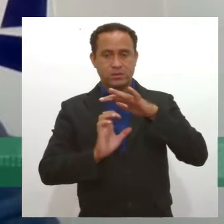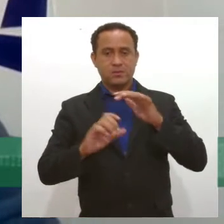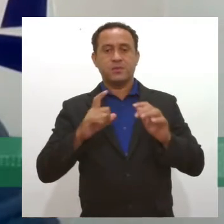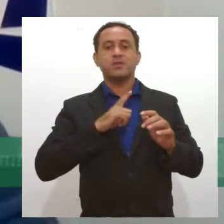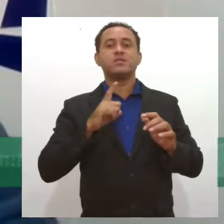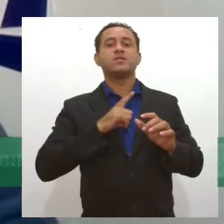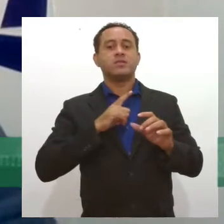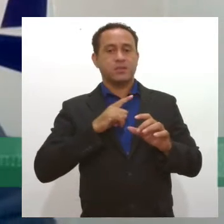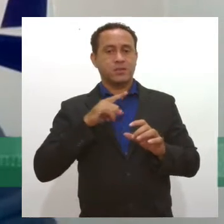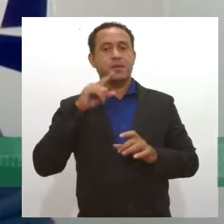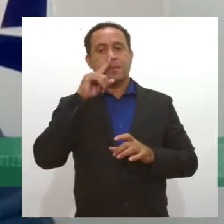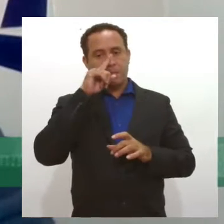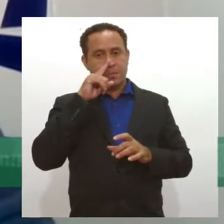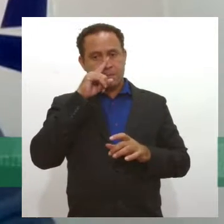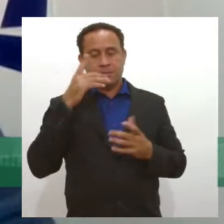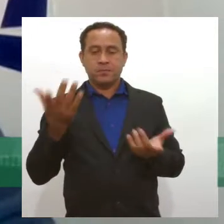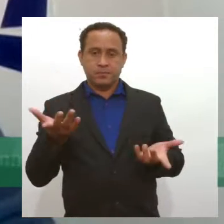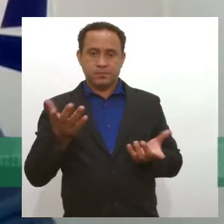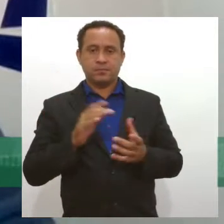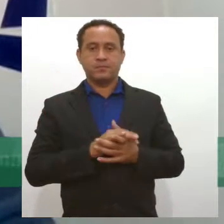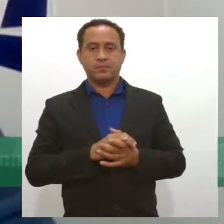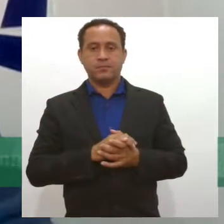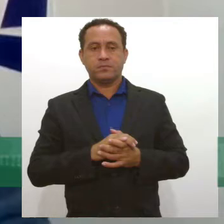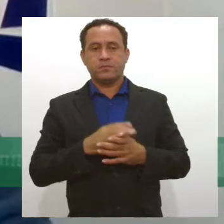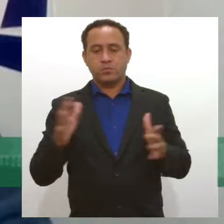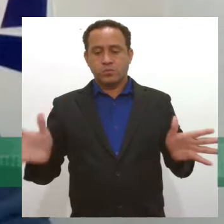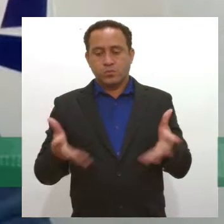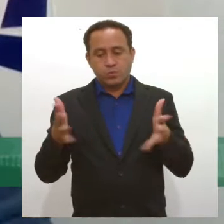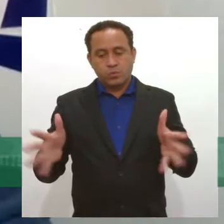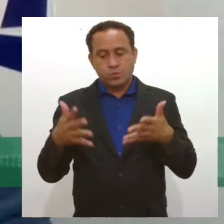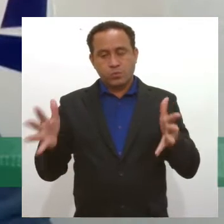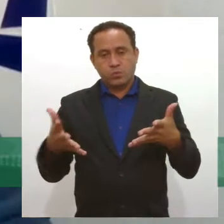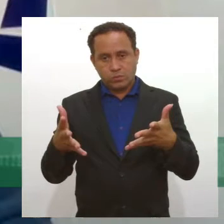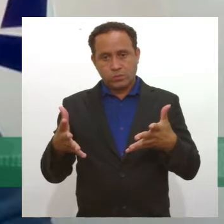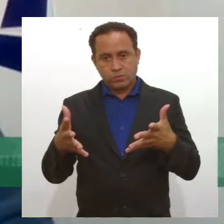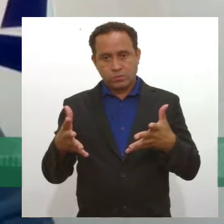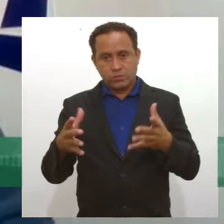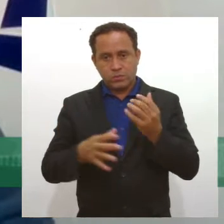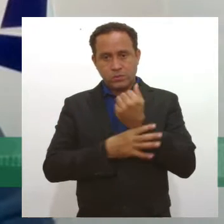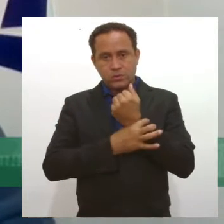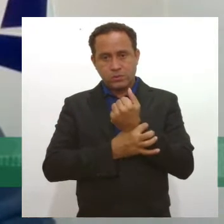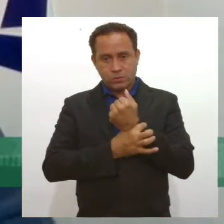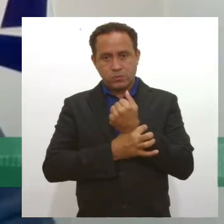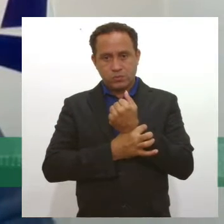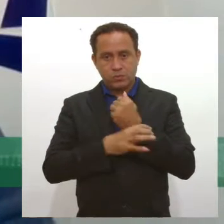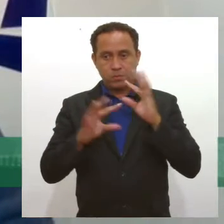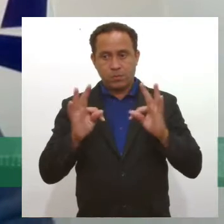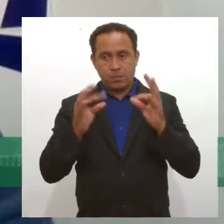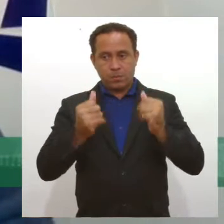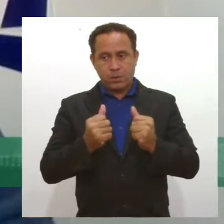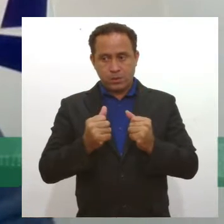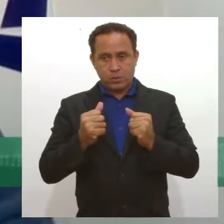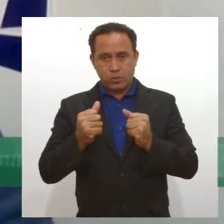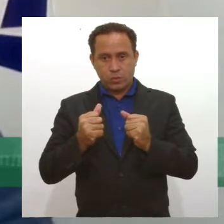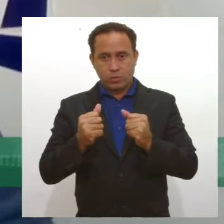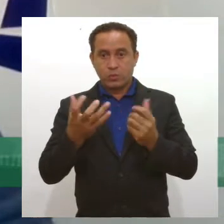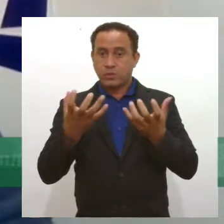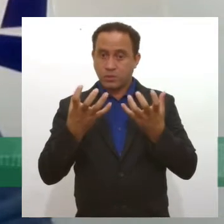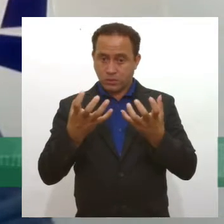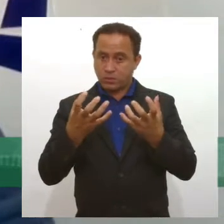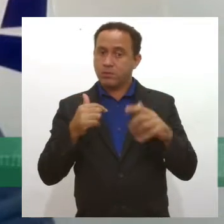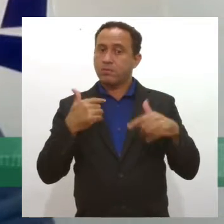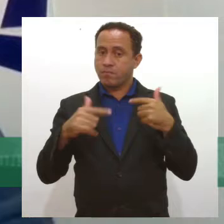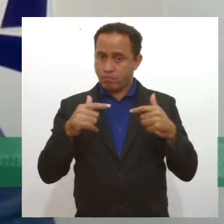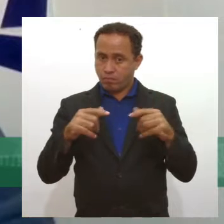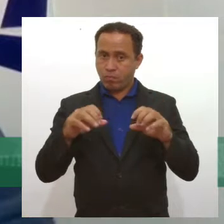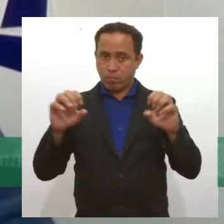grandes riscos, então a gente precisa estimular e gerar essa segurança jurídica para que todos os partícipes, né, desse